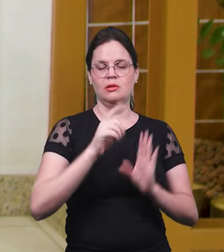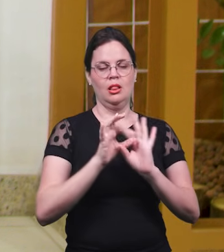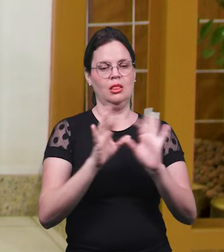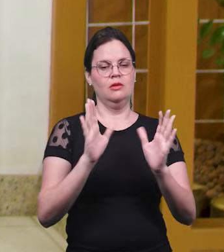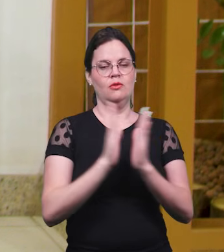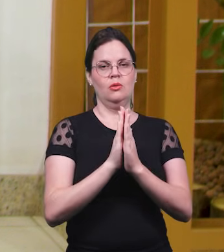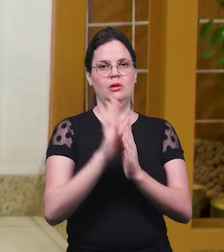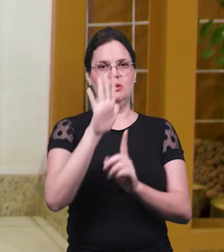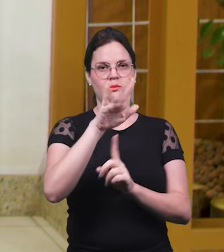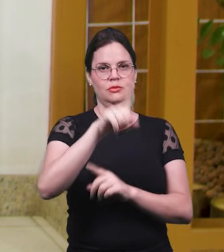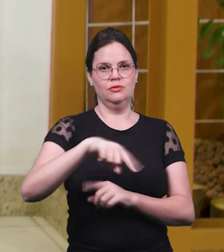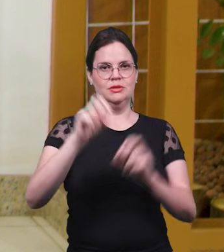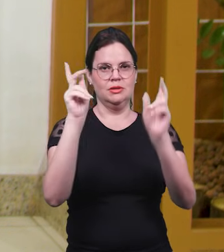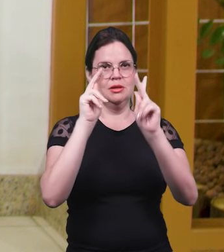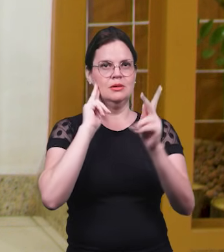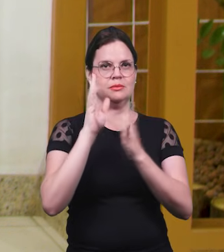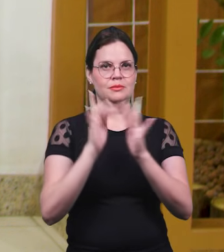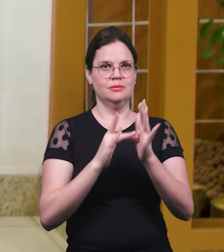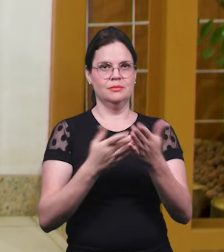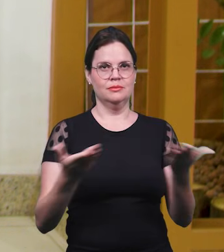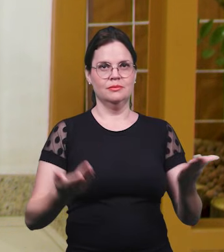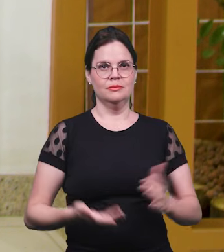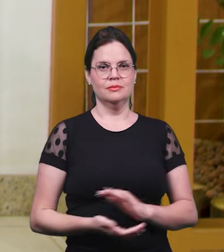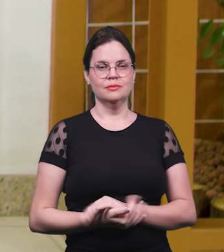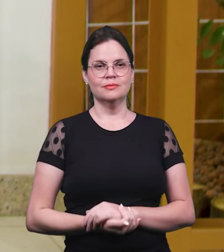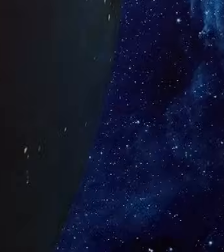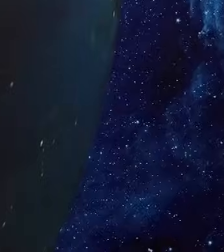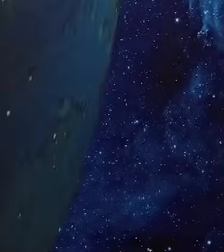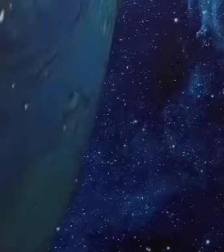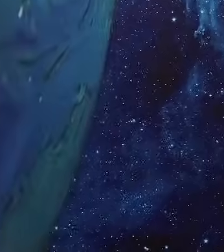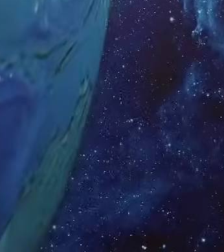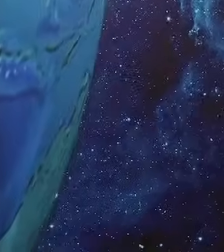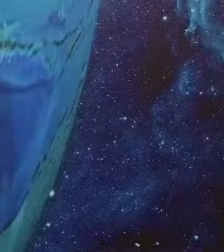disposição para orar por vocês. A paz do Senhor a todos.